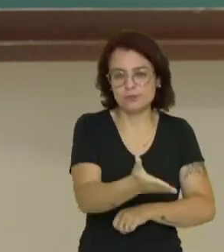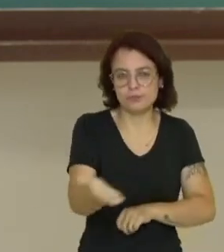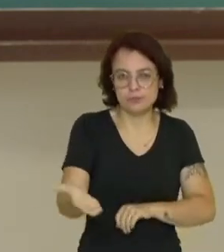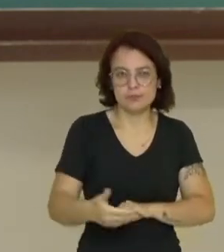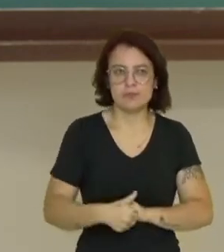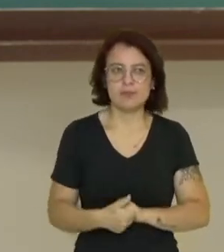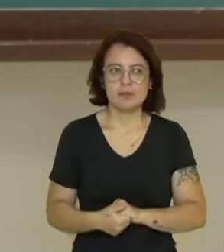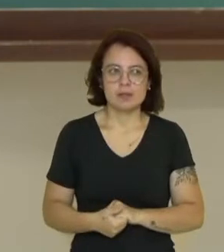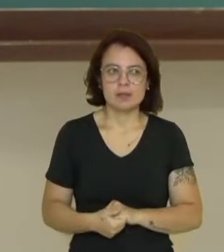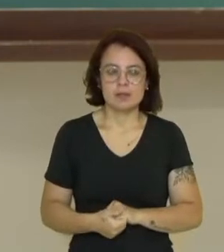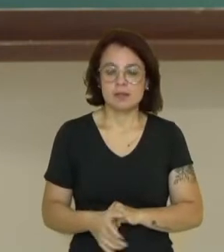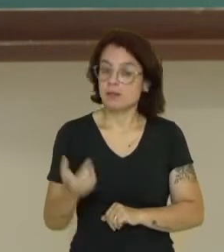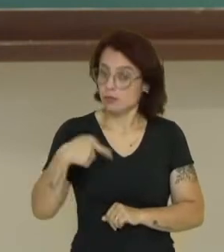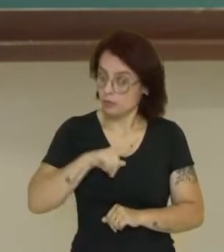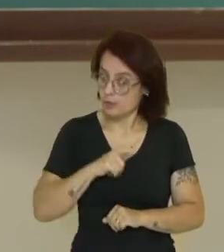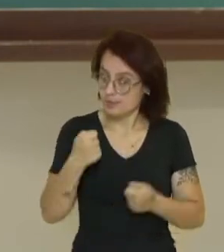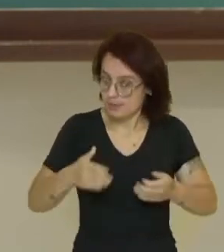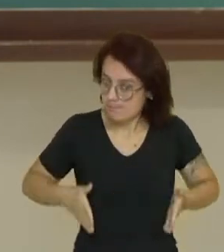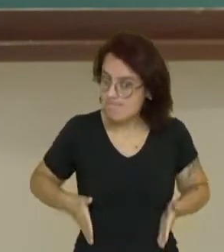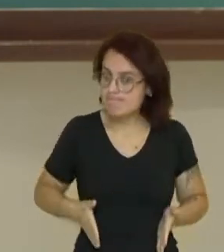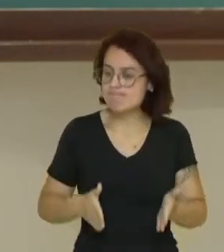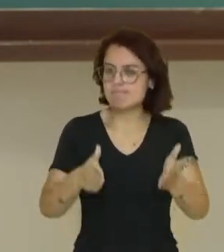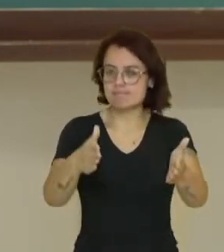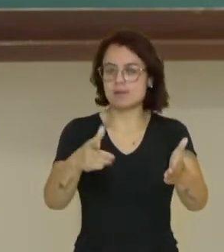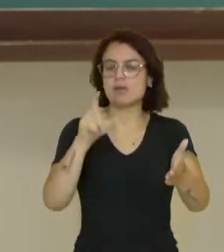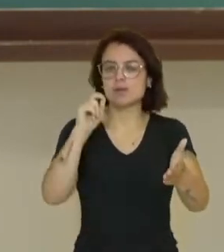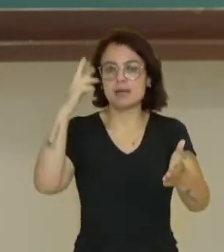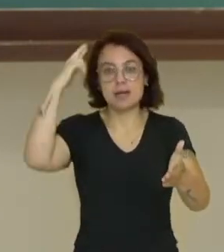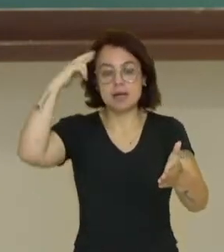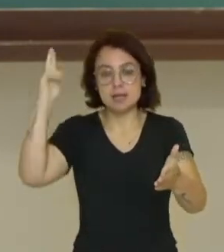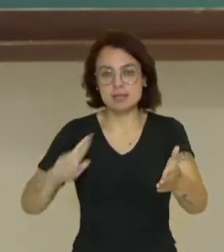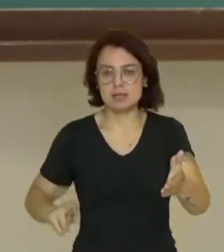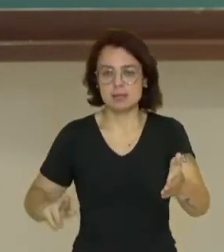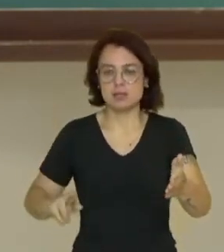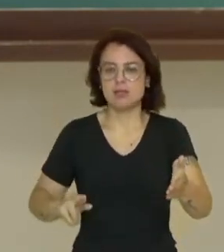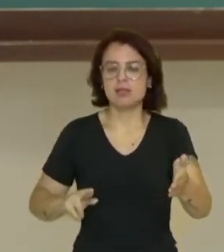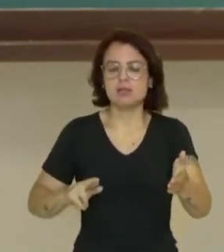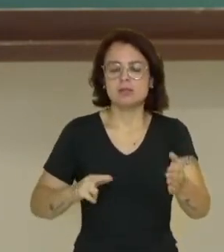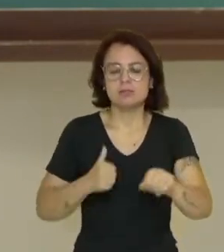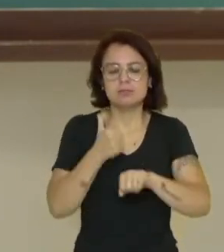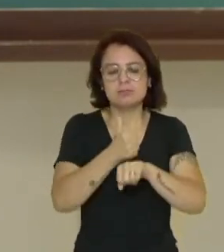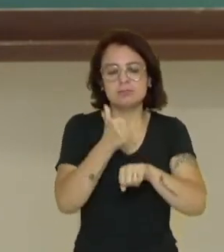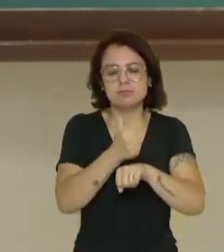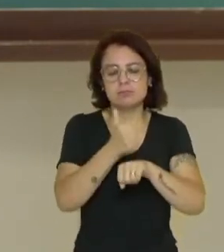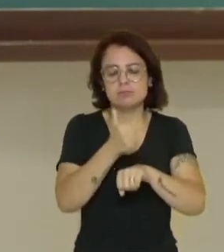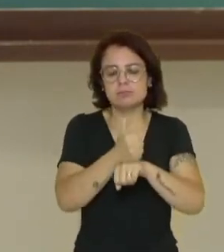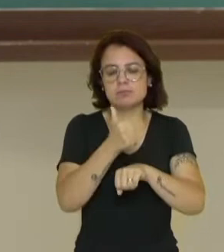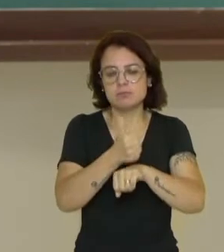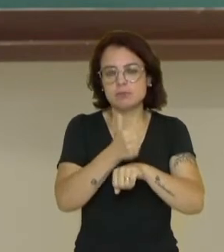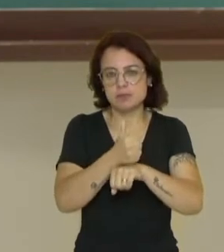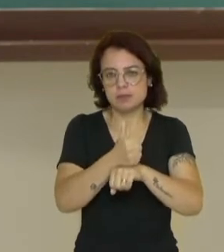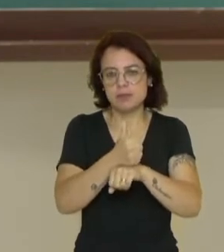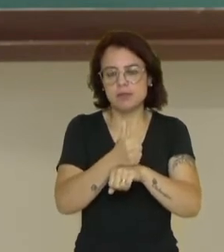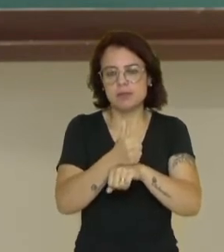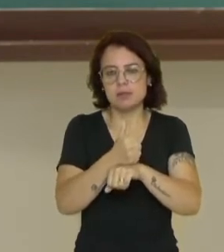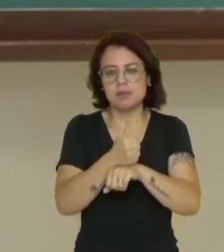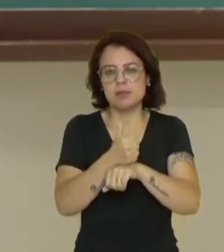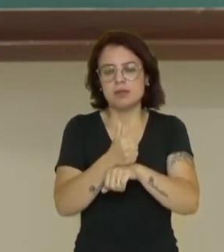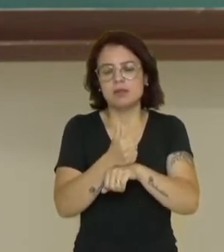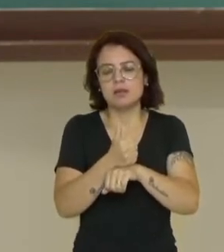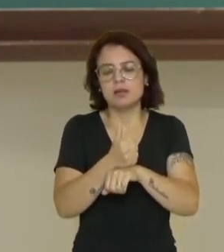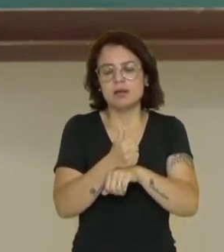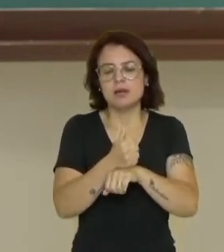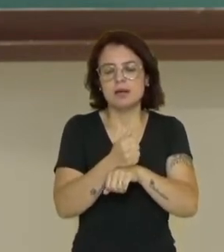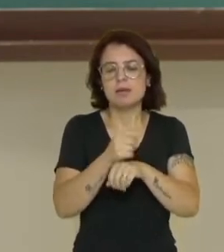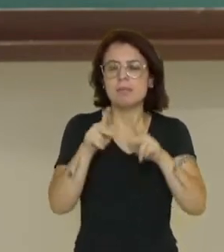dizer assim que nós devemos ir, né? Com a racionalidade comandando sempre as paixões e as